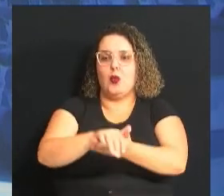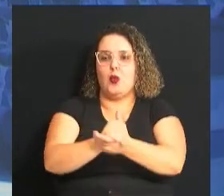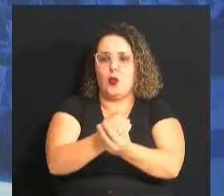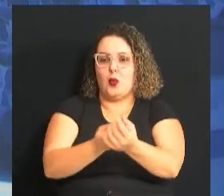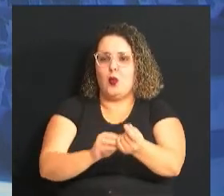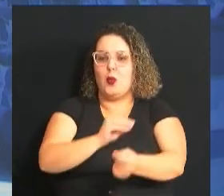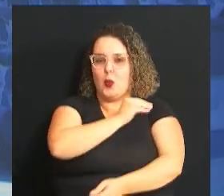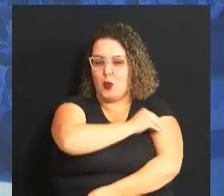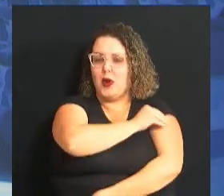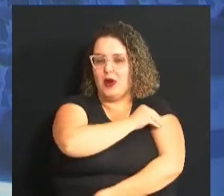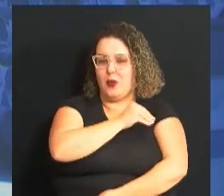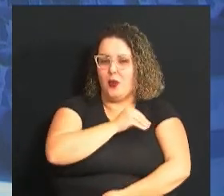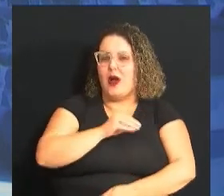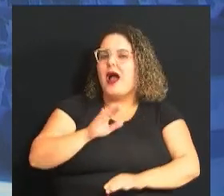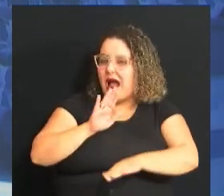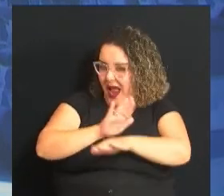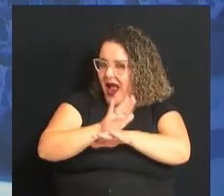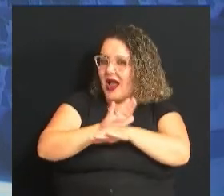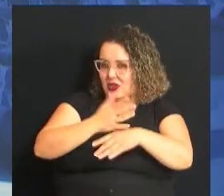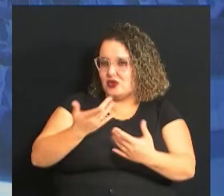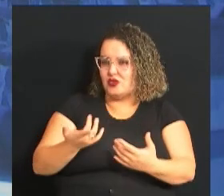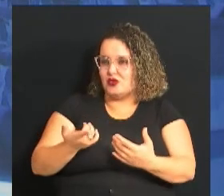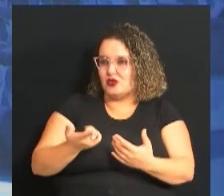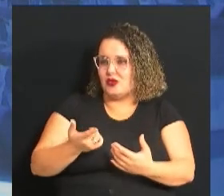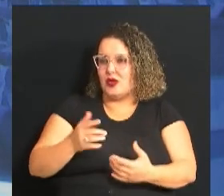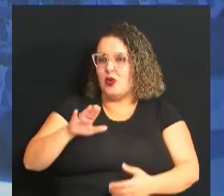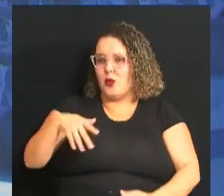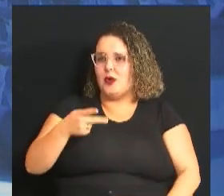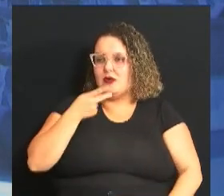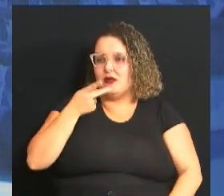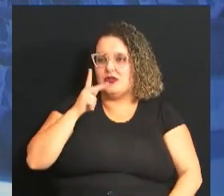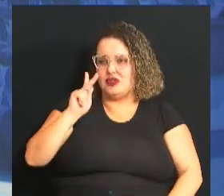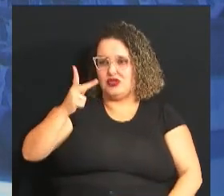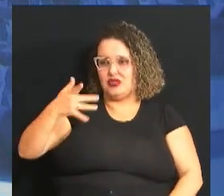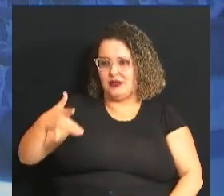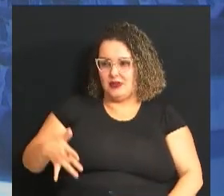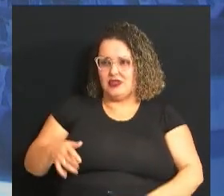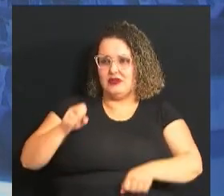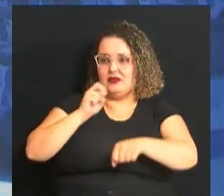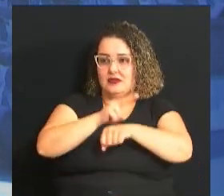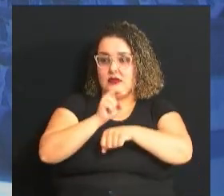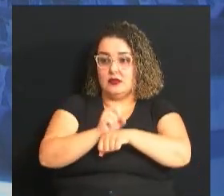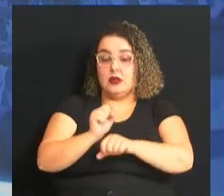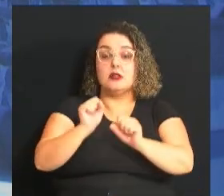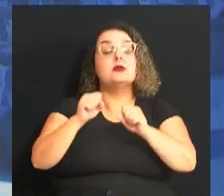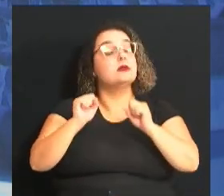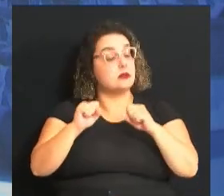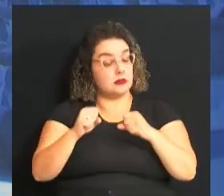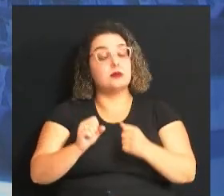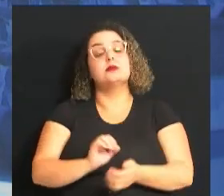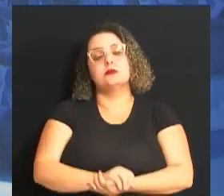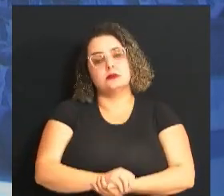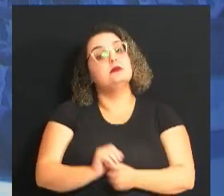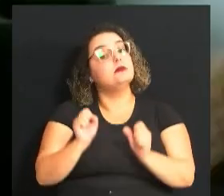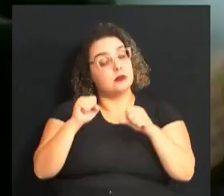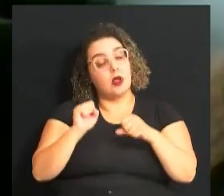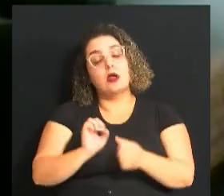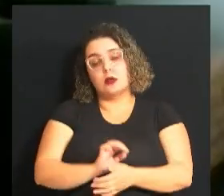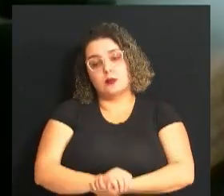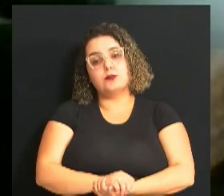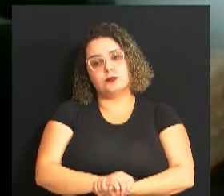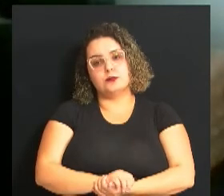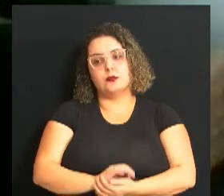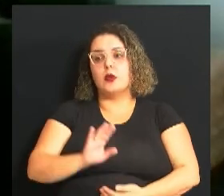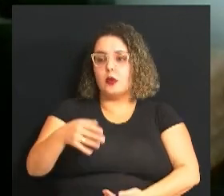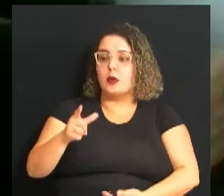também ajuda nesse combate quando a gente fala de hepatite viral? Sim. Quando nós temos esse